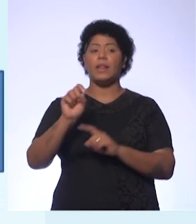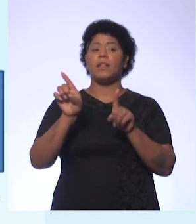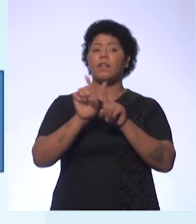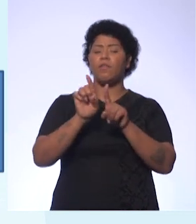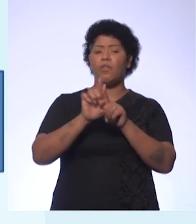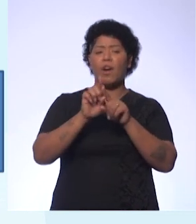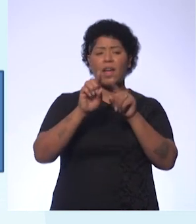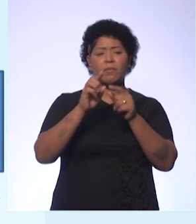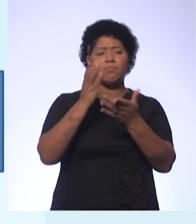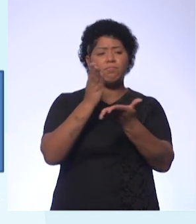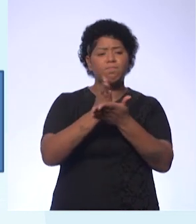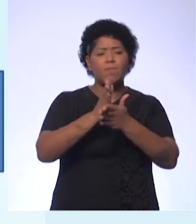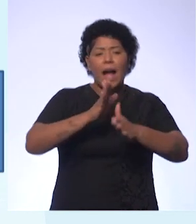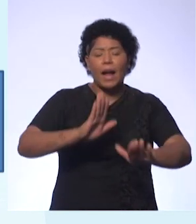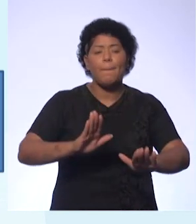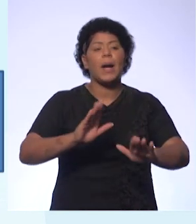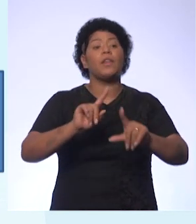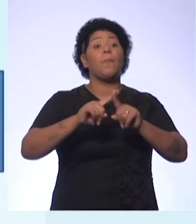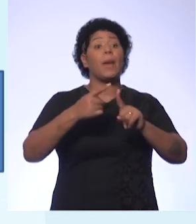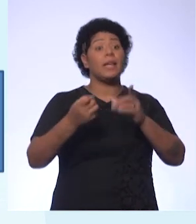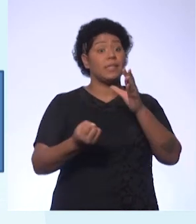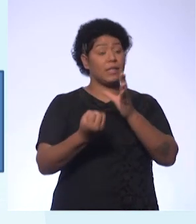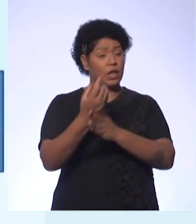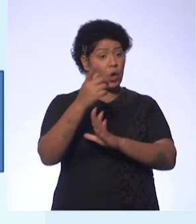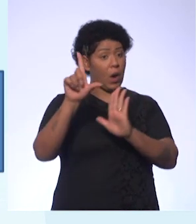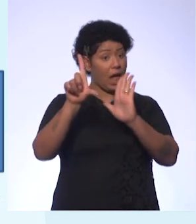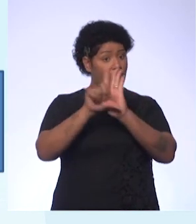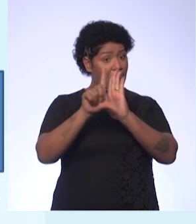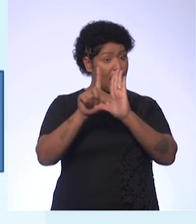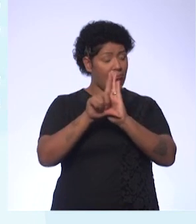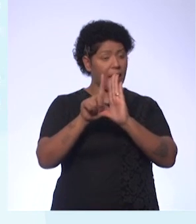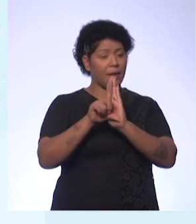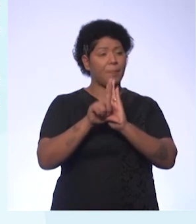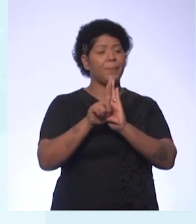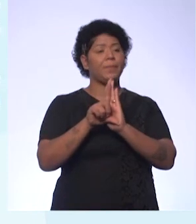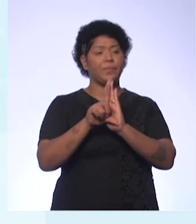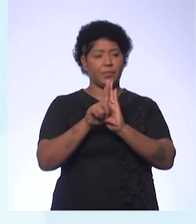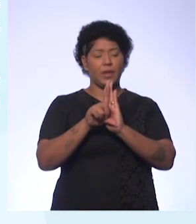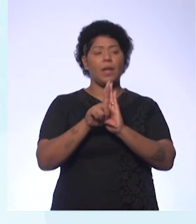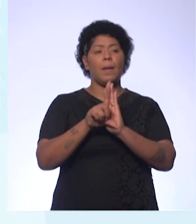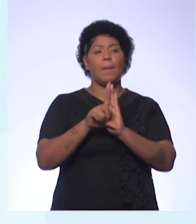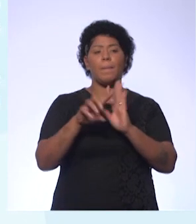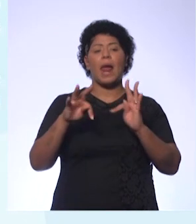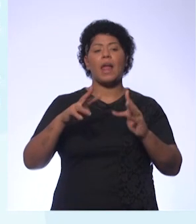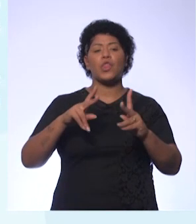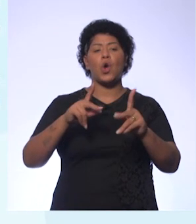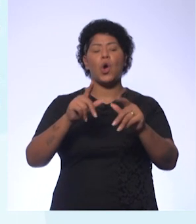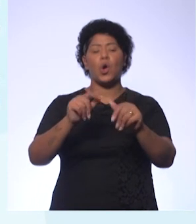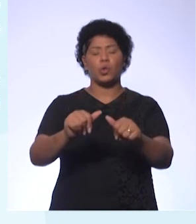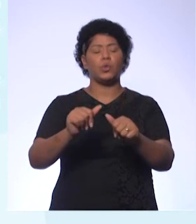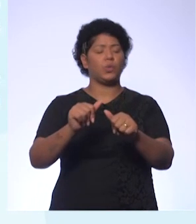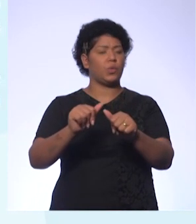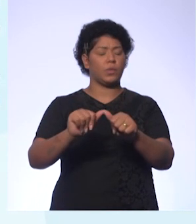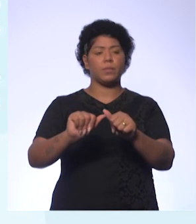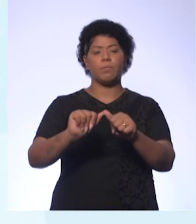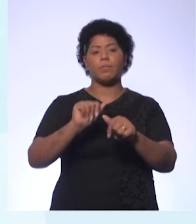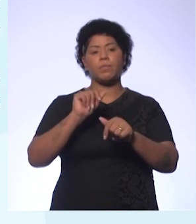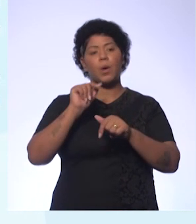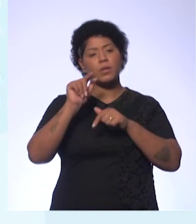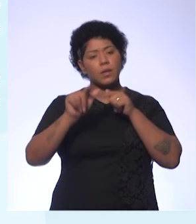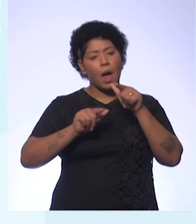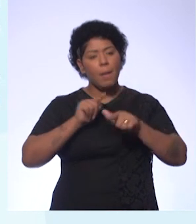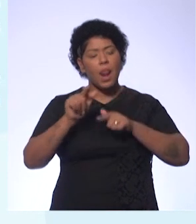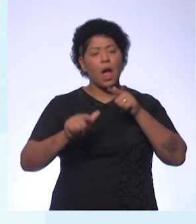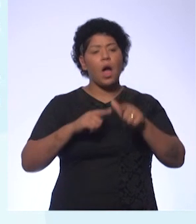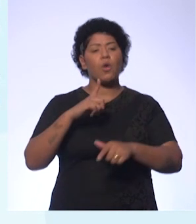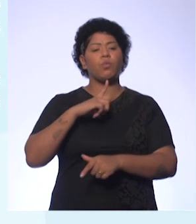trabalhistas que conferiram direitos inéditos até então aos trabalhadores ingleses. E nós temos aqui a questão da teoria marxista,